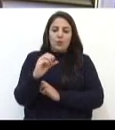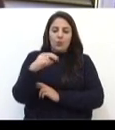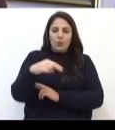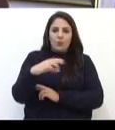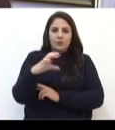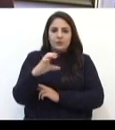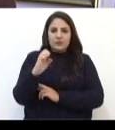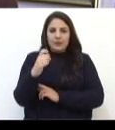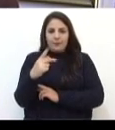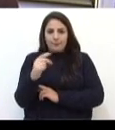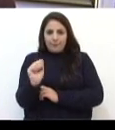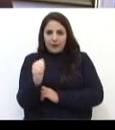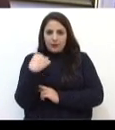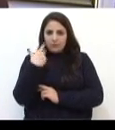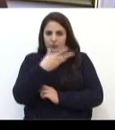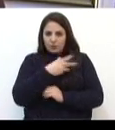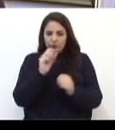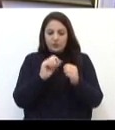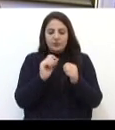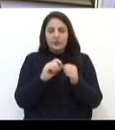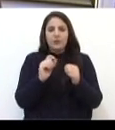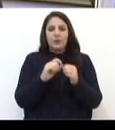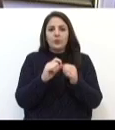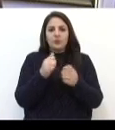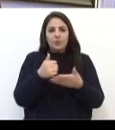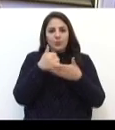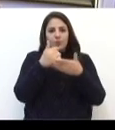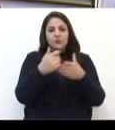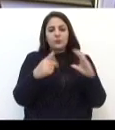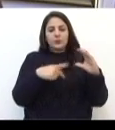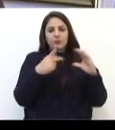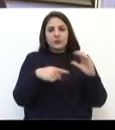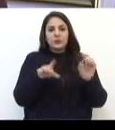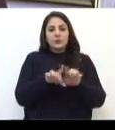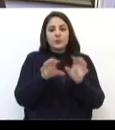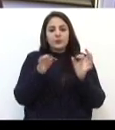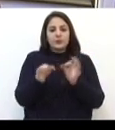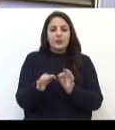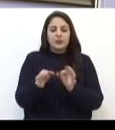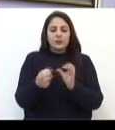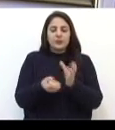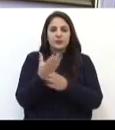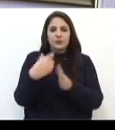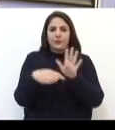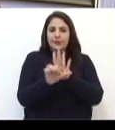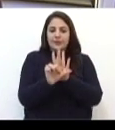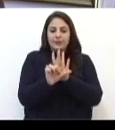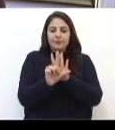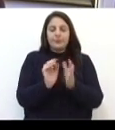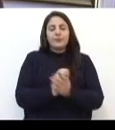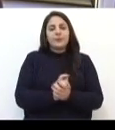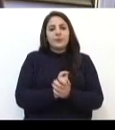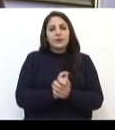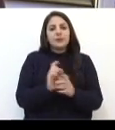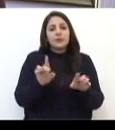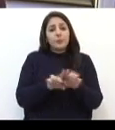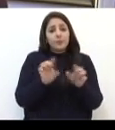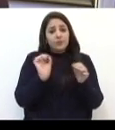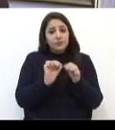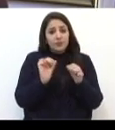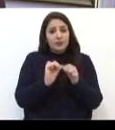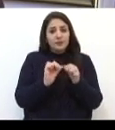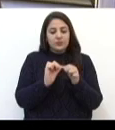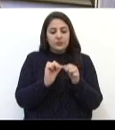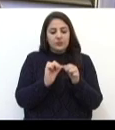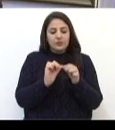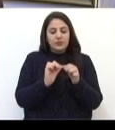Concepro. Então nós tivemos já essa promessa do vereador, por certo, logo será apresentado o projeto de lei, será lei. Isso dá um